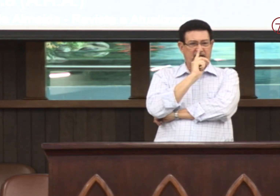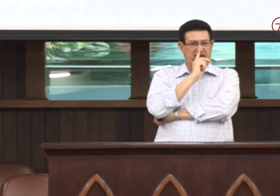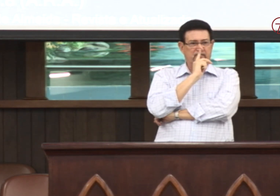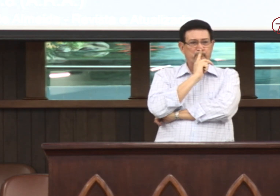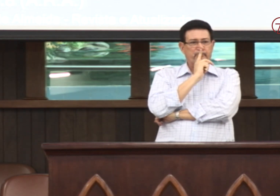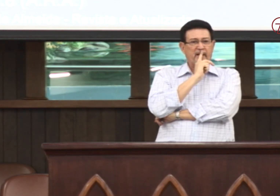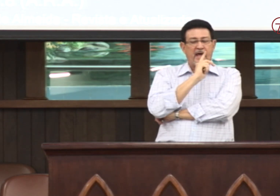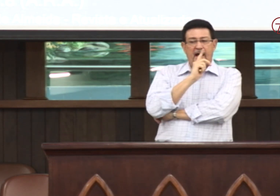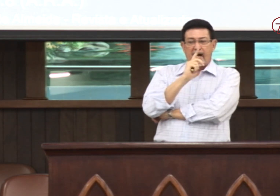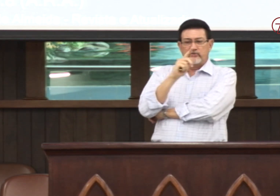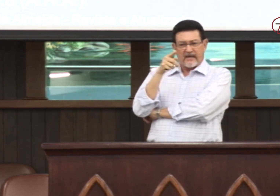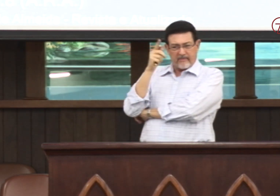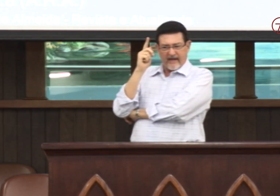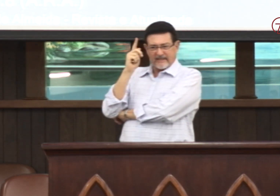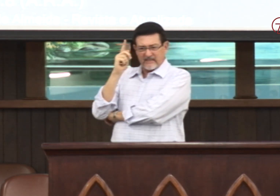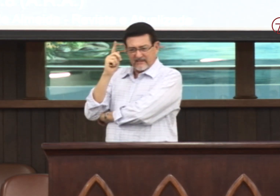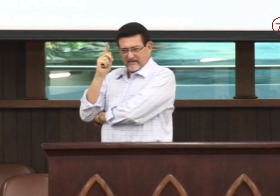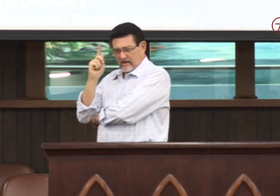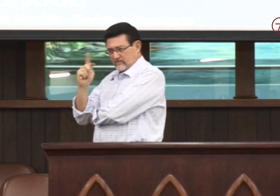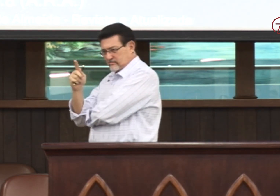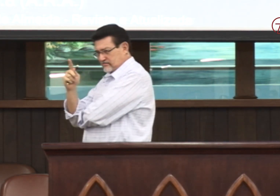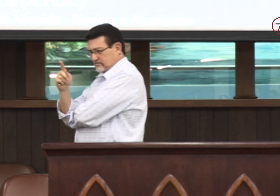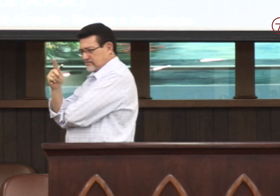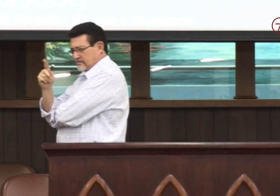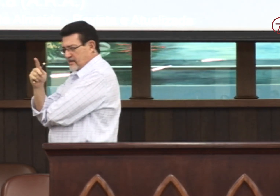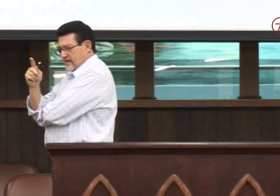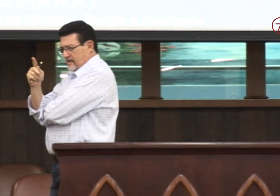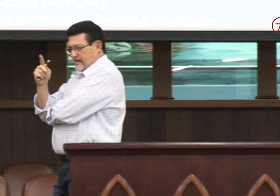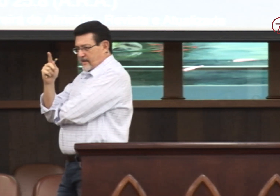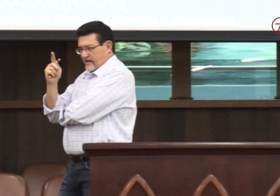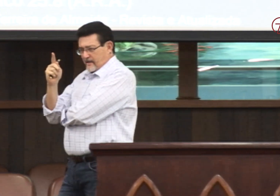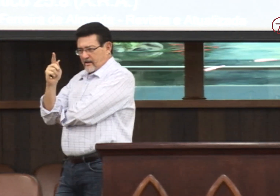festa ano da Libertação